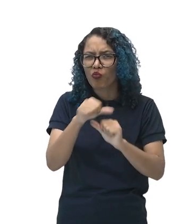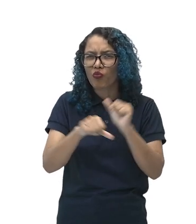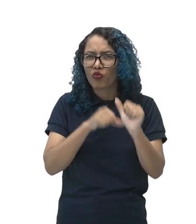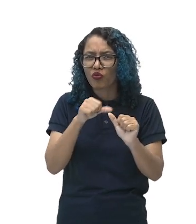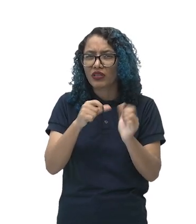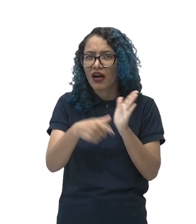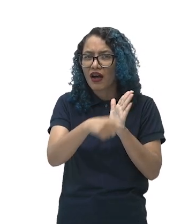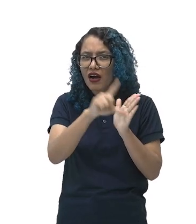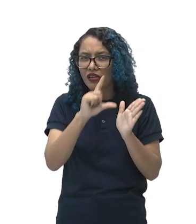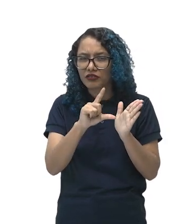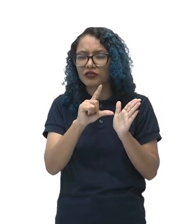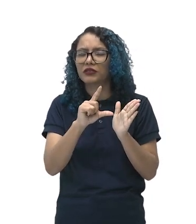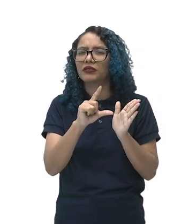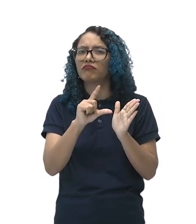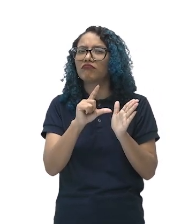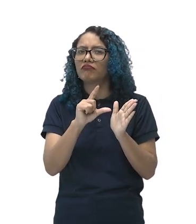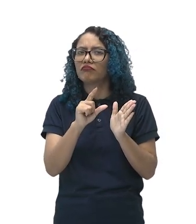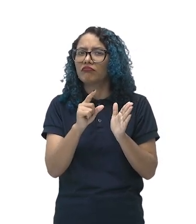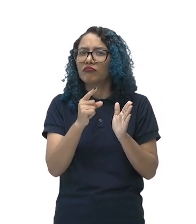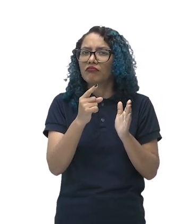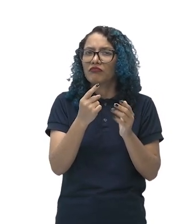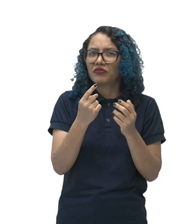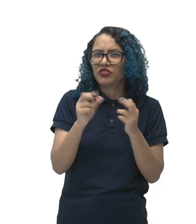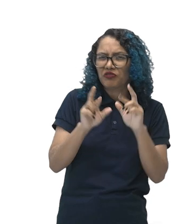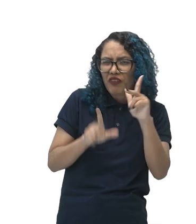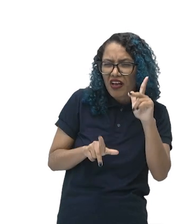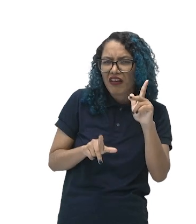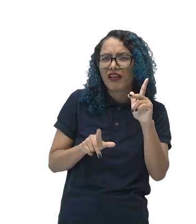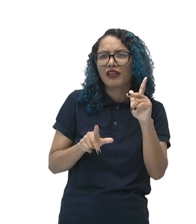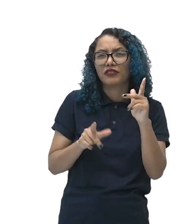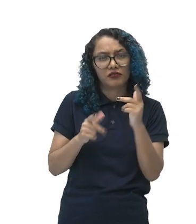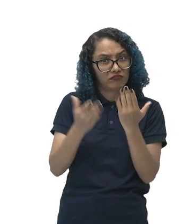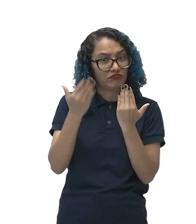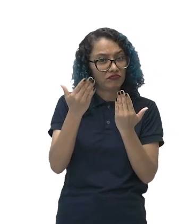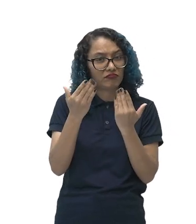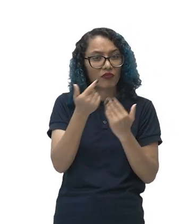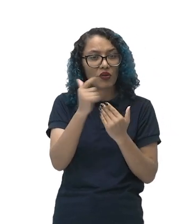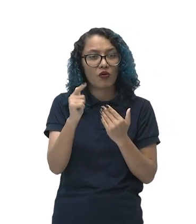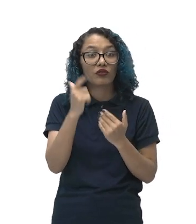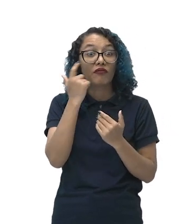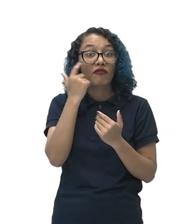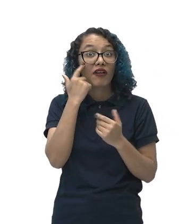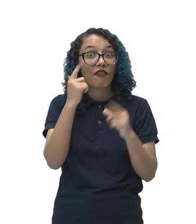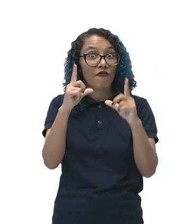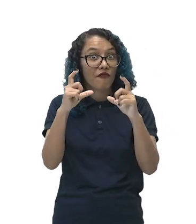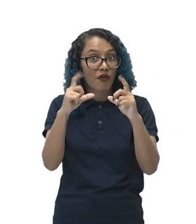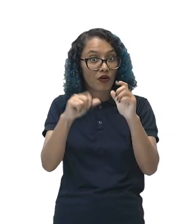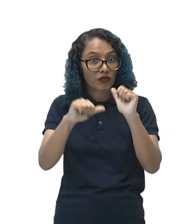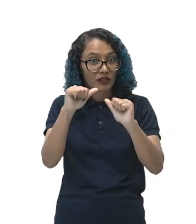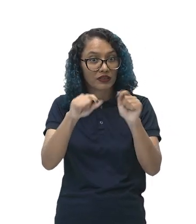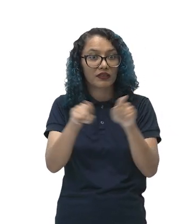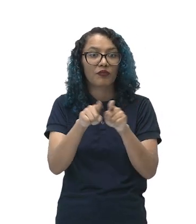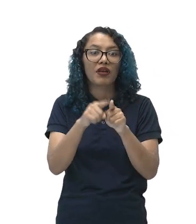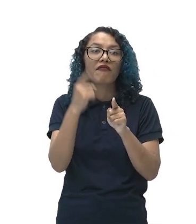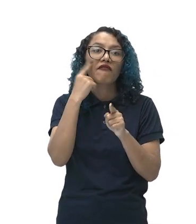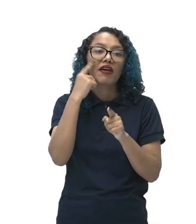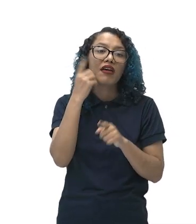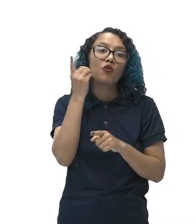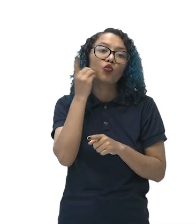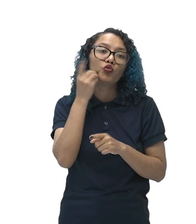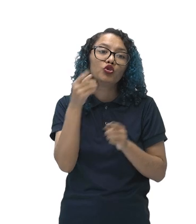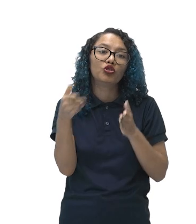um outro. Desconfie. Considerem as fotos, confira as datas, verifique